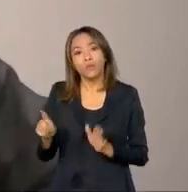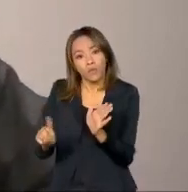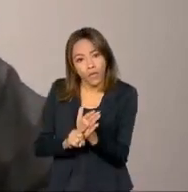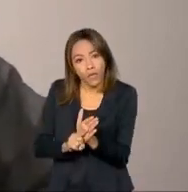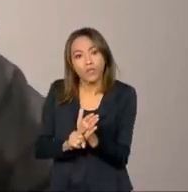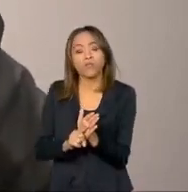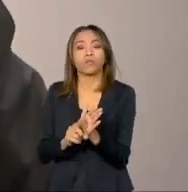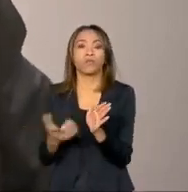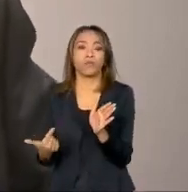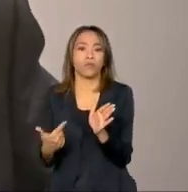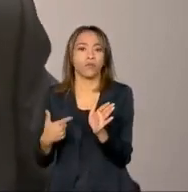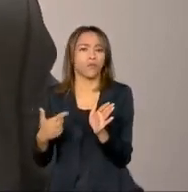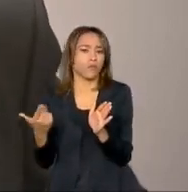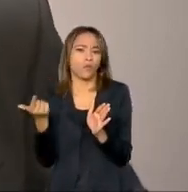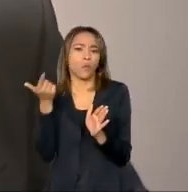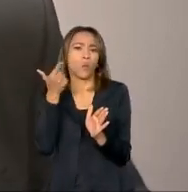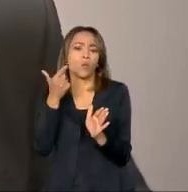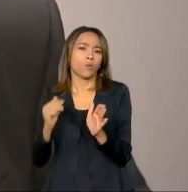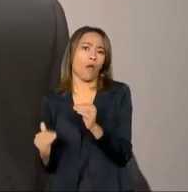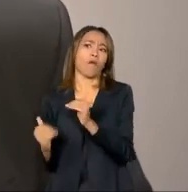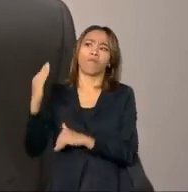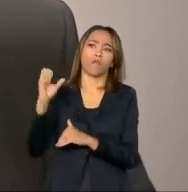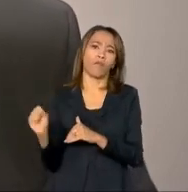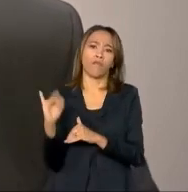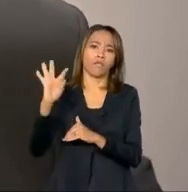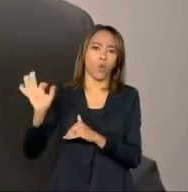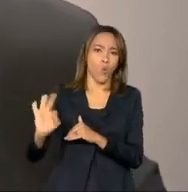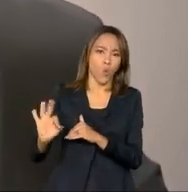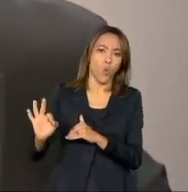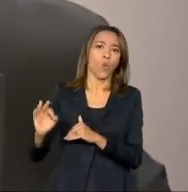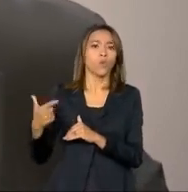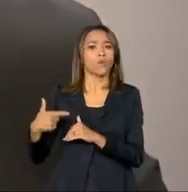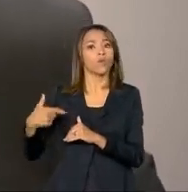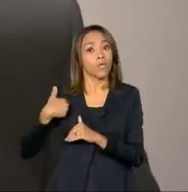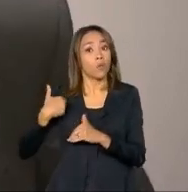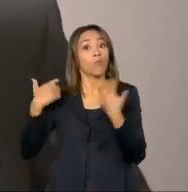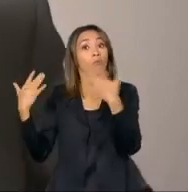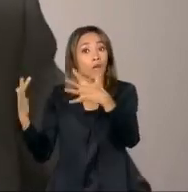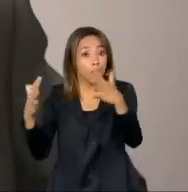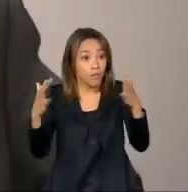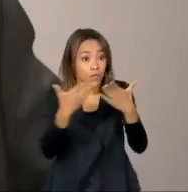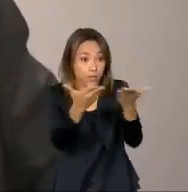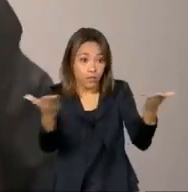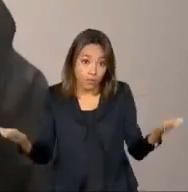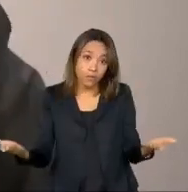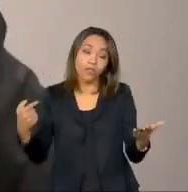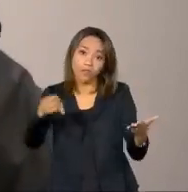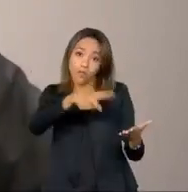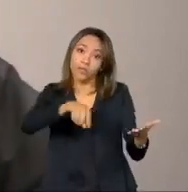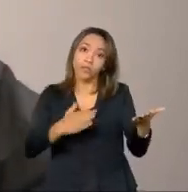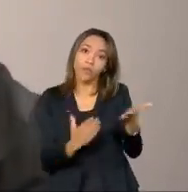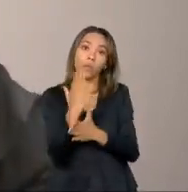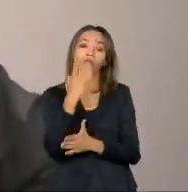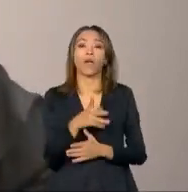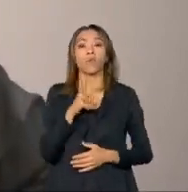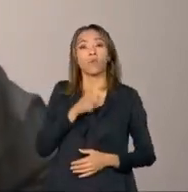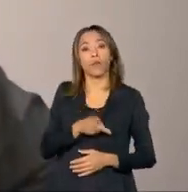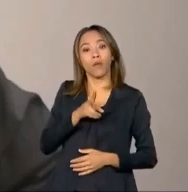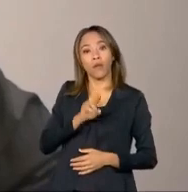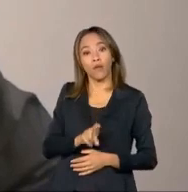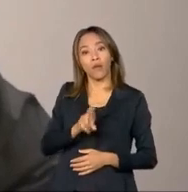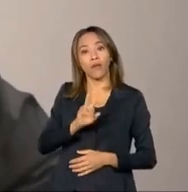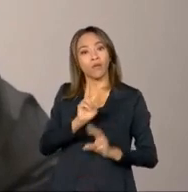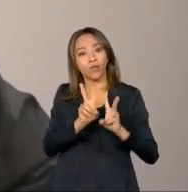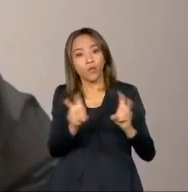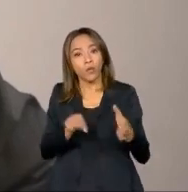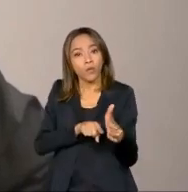de 4,5%, Aliás, o Congresso, os deputados estão de parabéns, porque aprovaram PR para pesquisa,